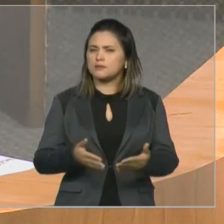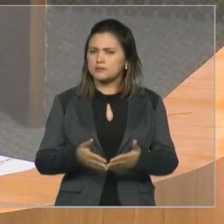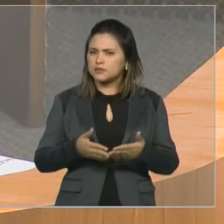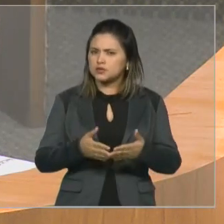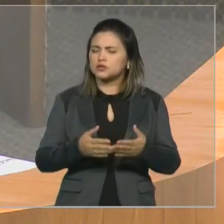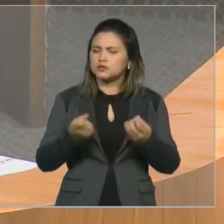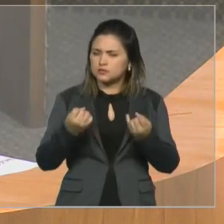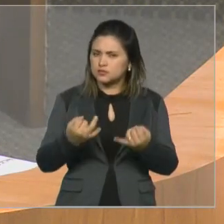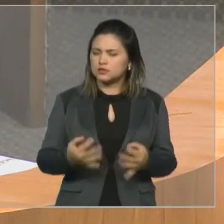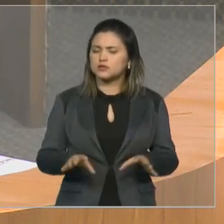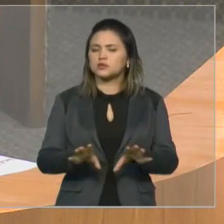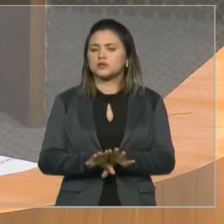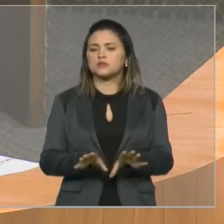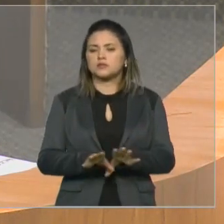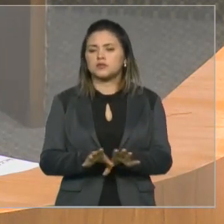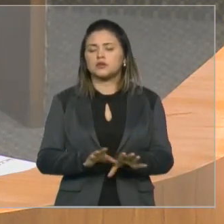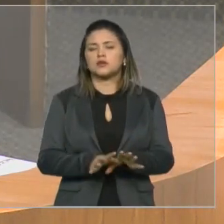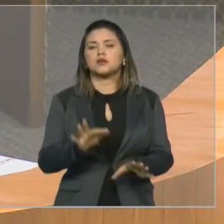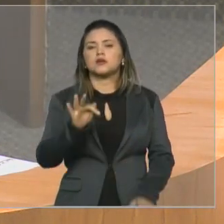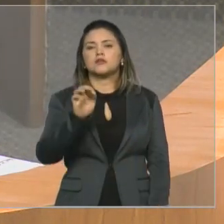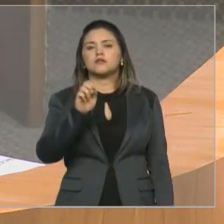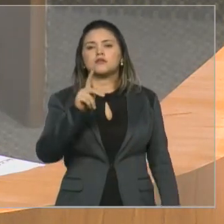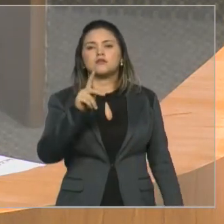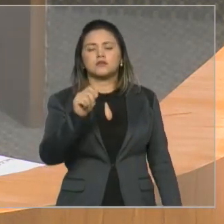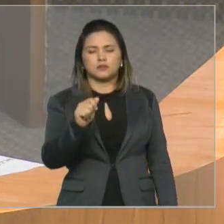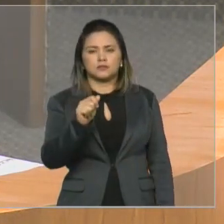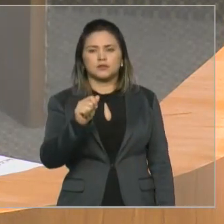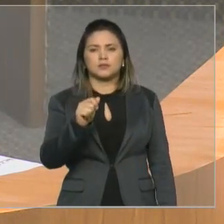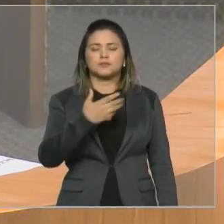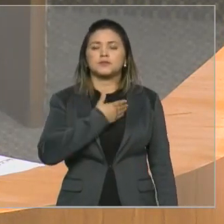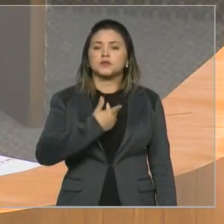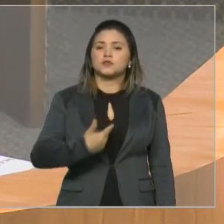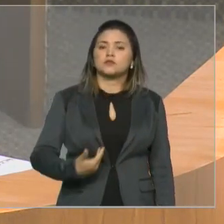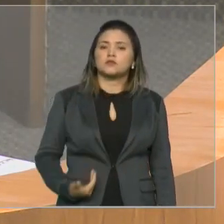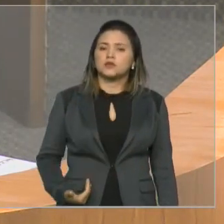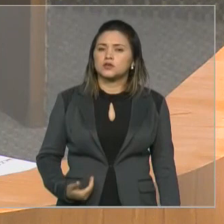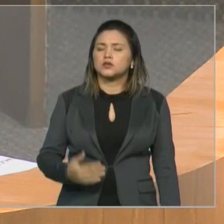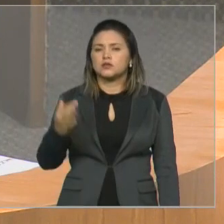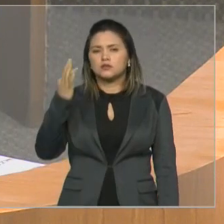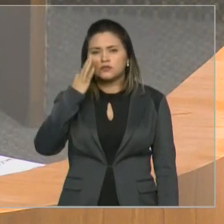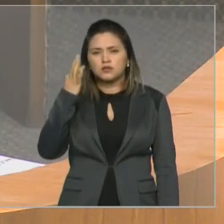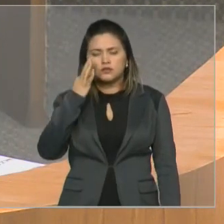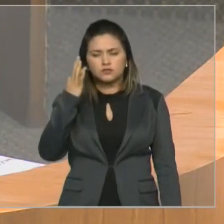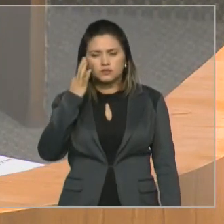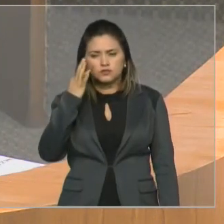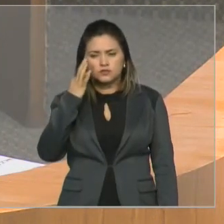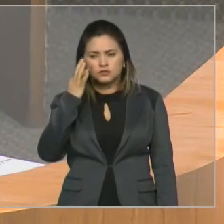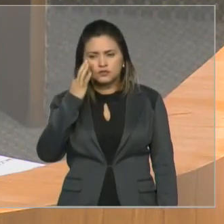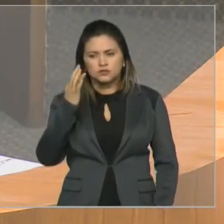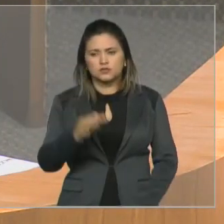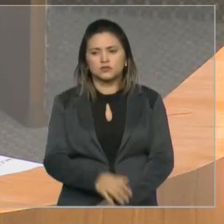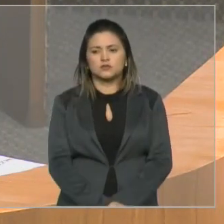Maranhão, que é dos servidores do Estado, o governador Flávio Dino também